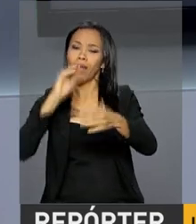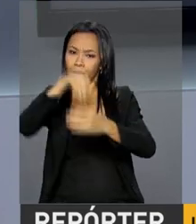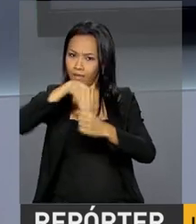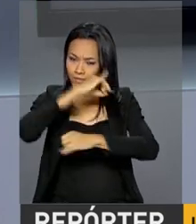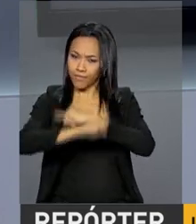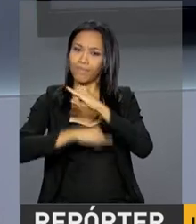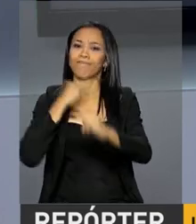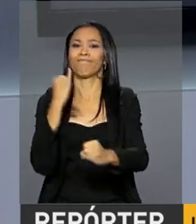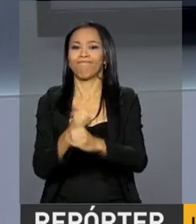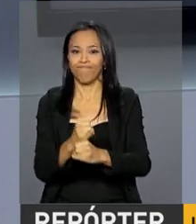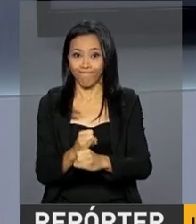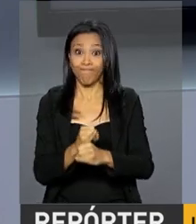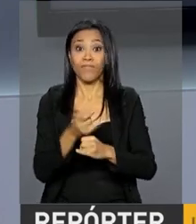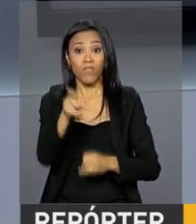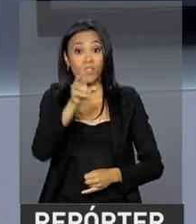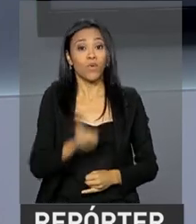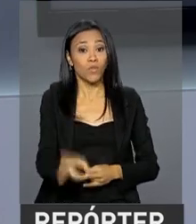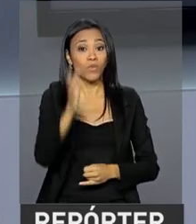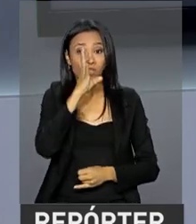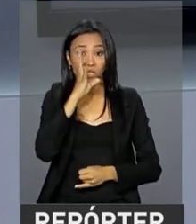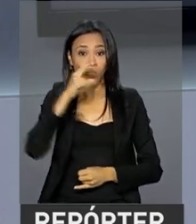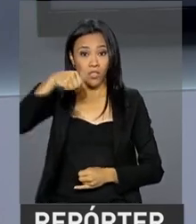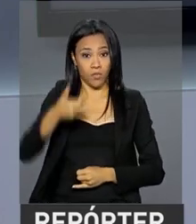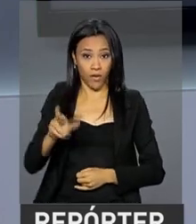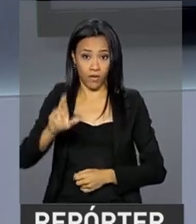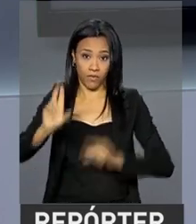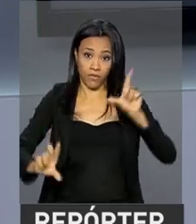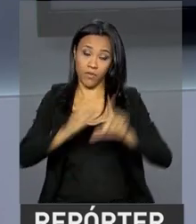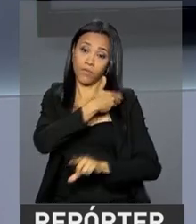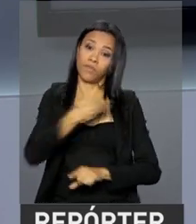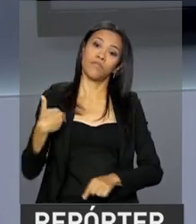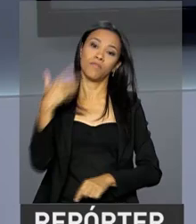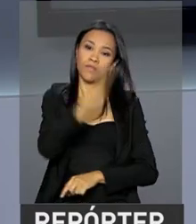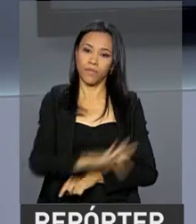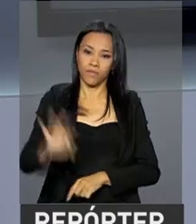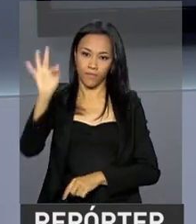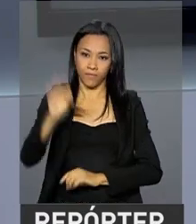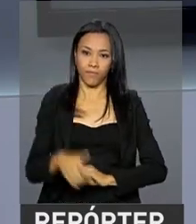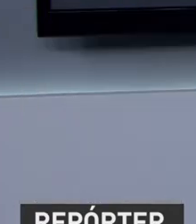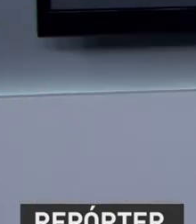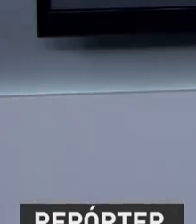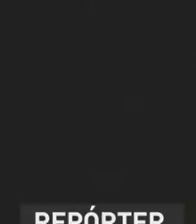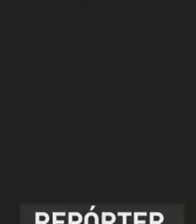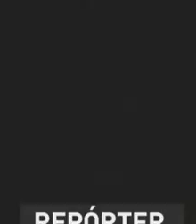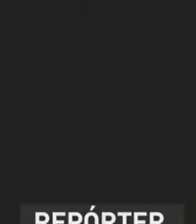nossa página na internet Continue com a gente na NBR a TV do Governo